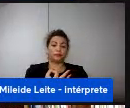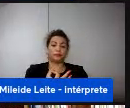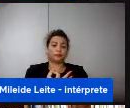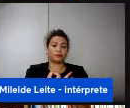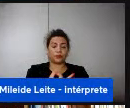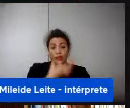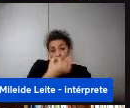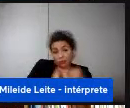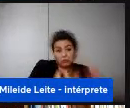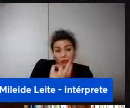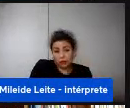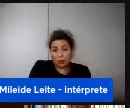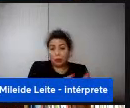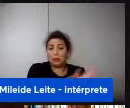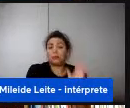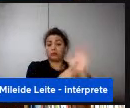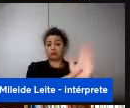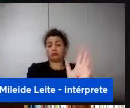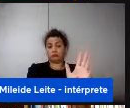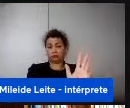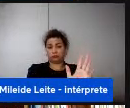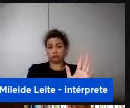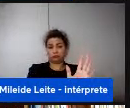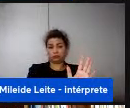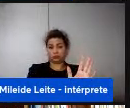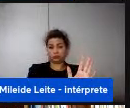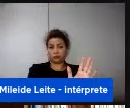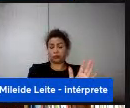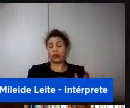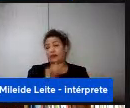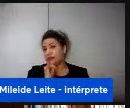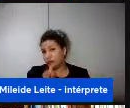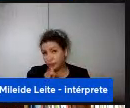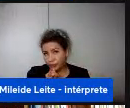uma determinada evidência. Né? Então, por exemplo,